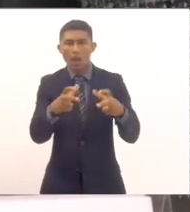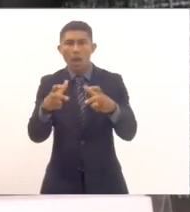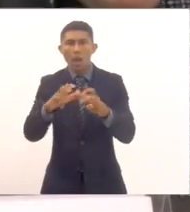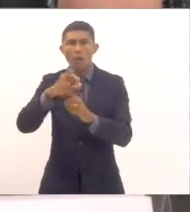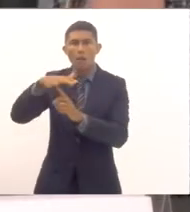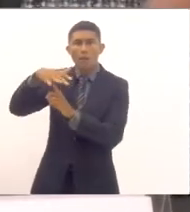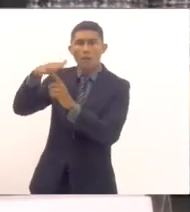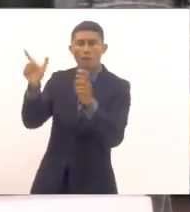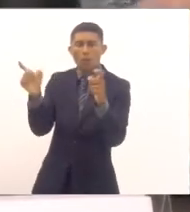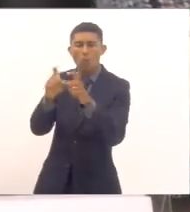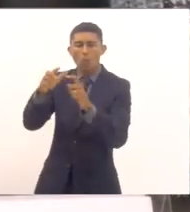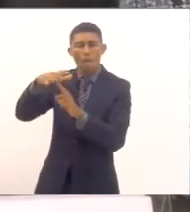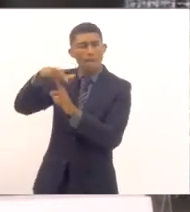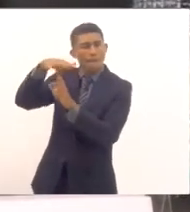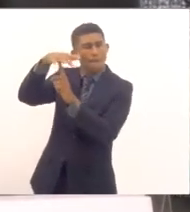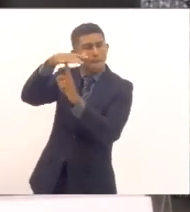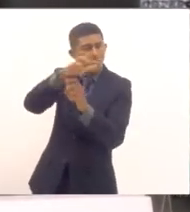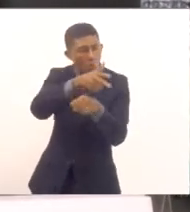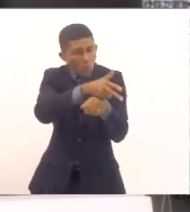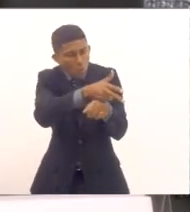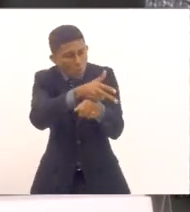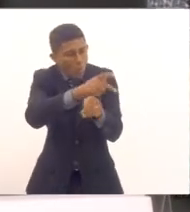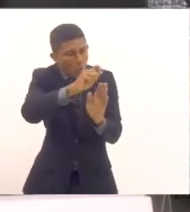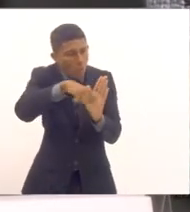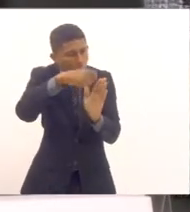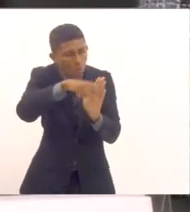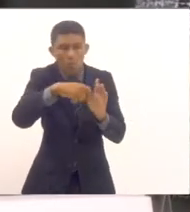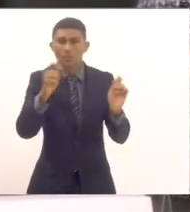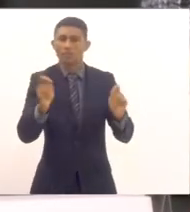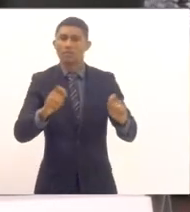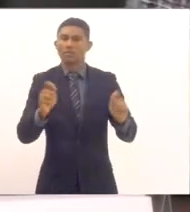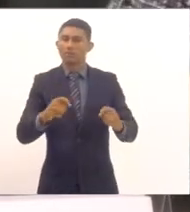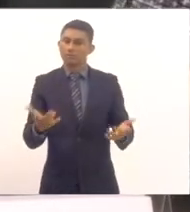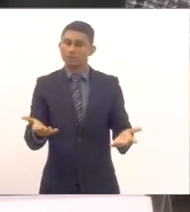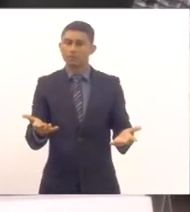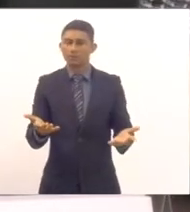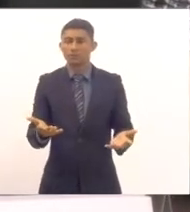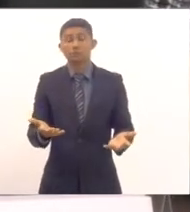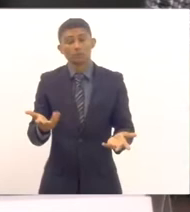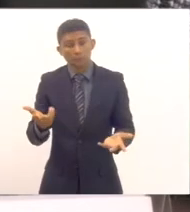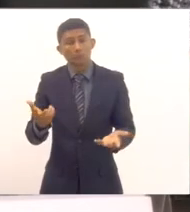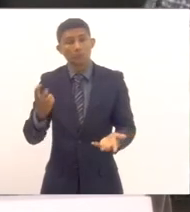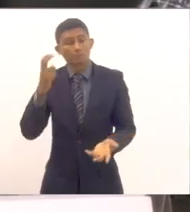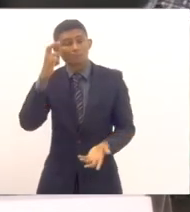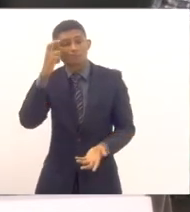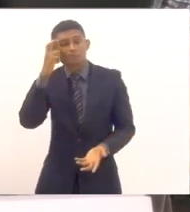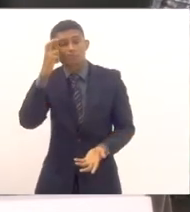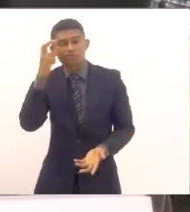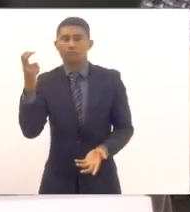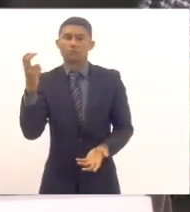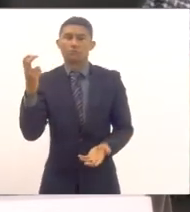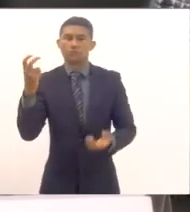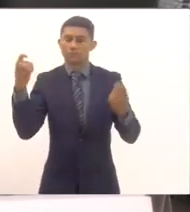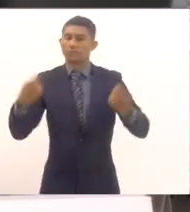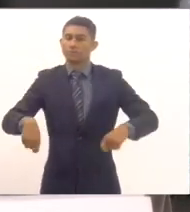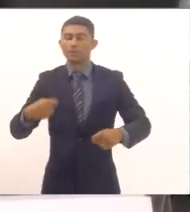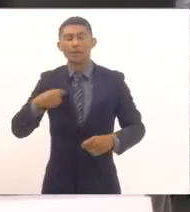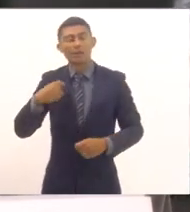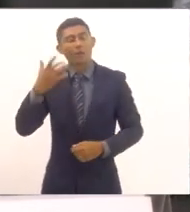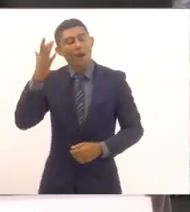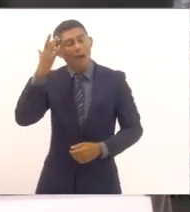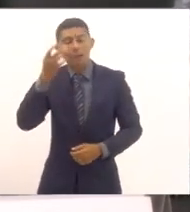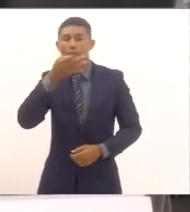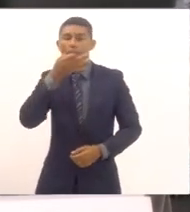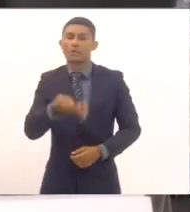inteligência de certo então não é na preservação desse sistema no meu entendimento só tem um serviço